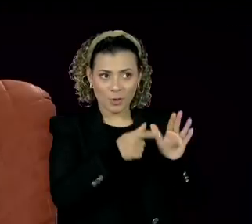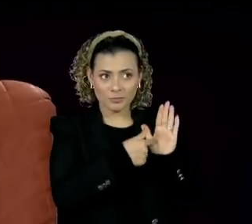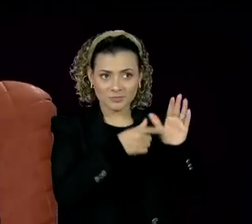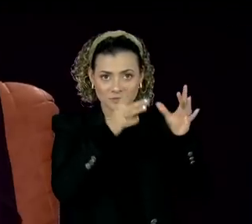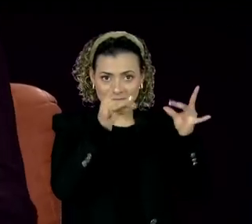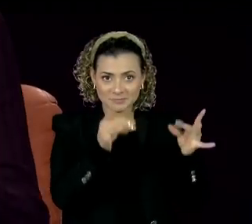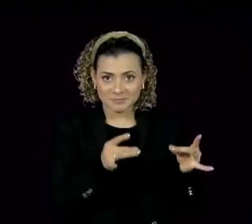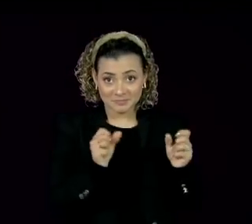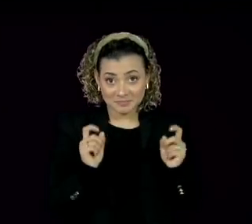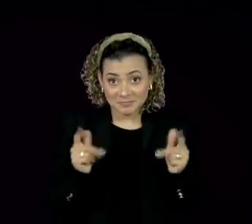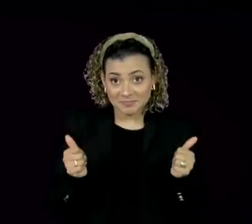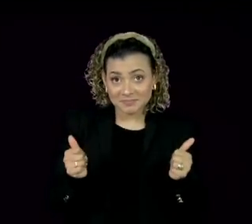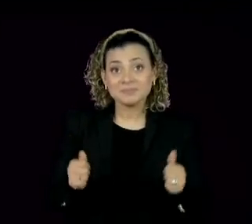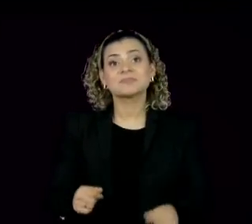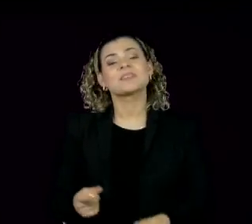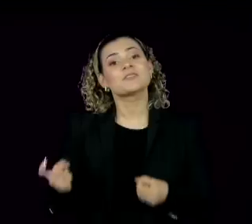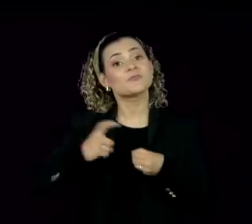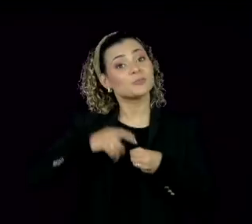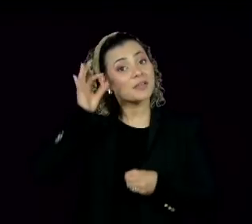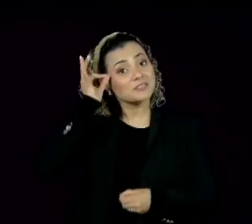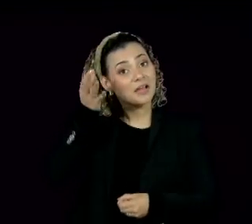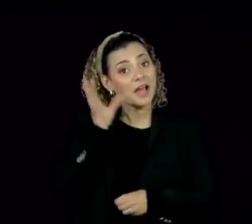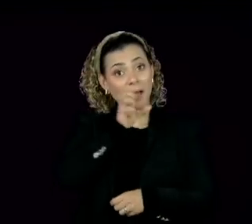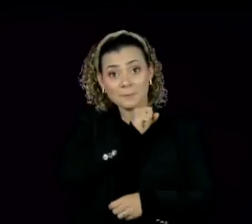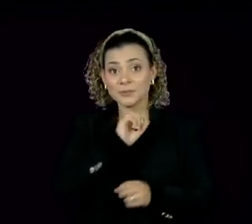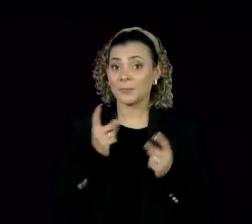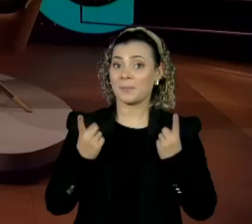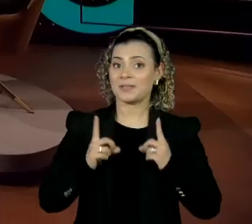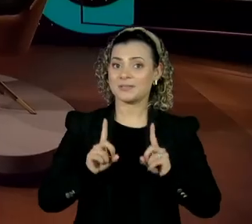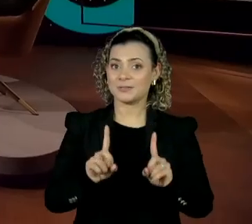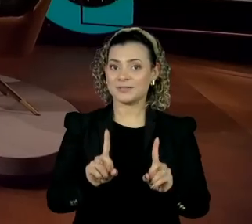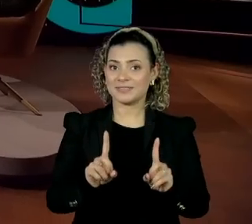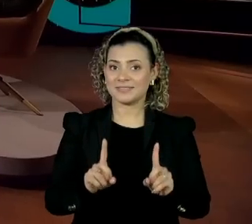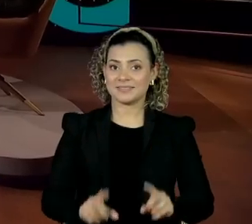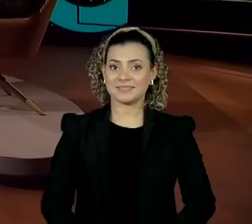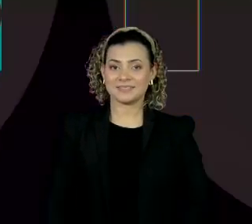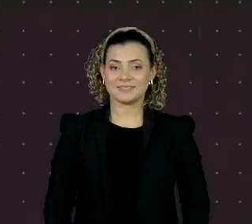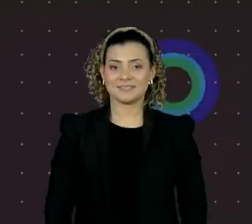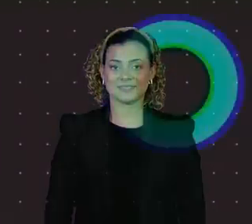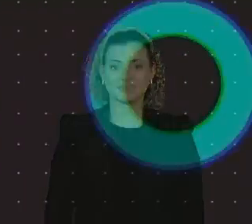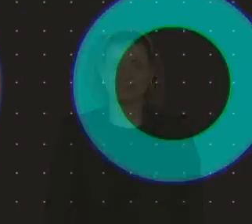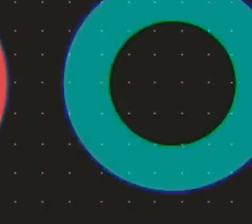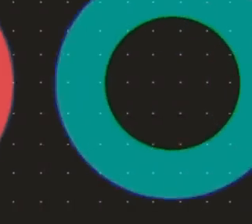bom? Voltamos já já com o Persona.